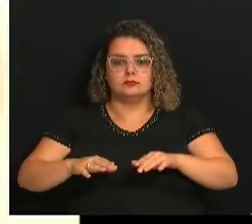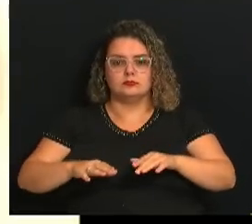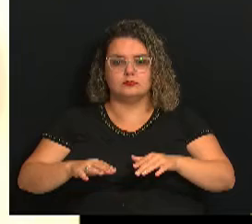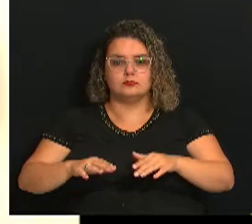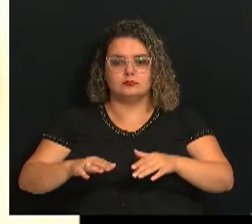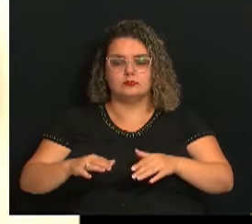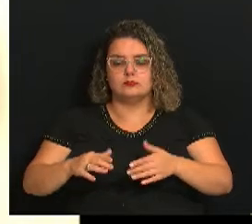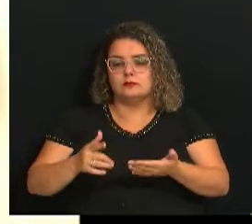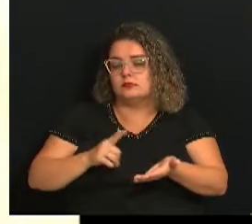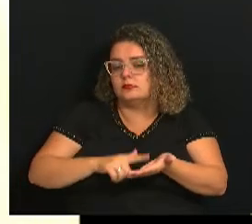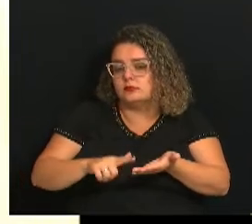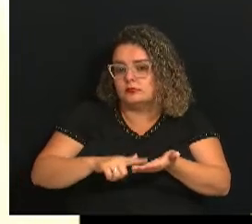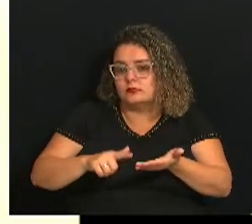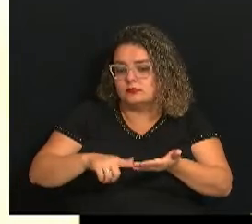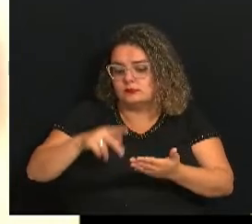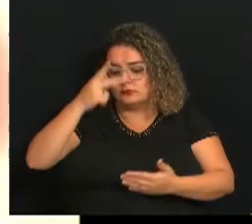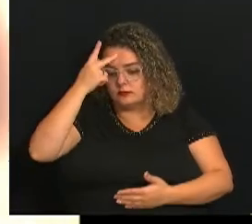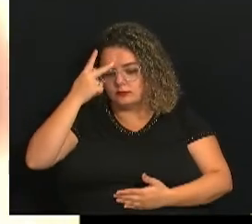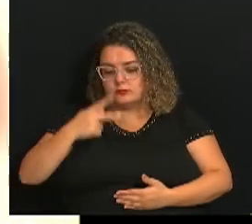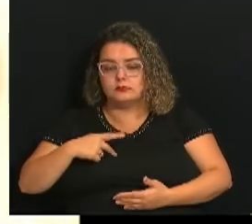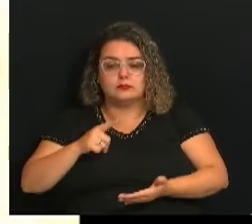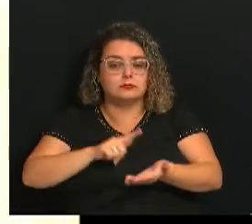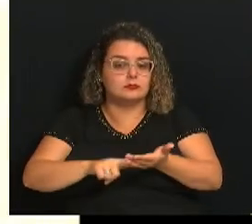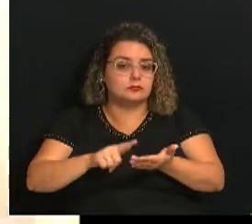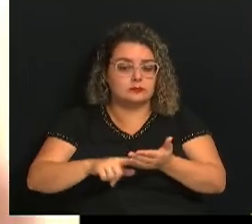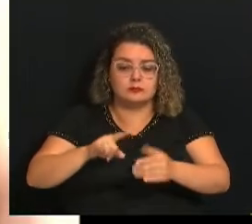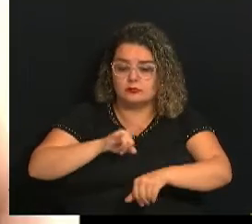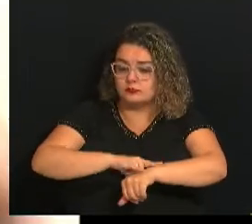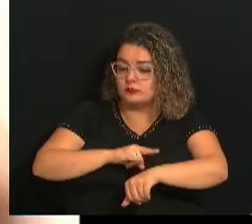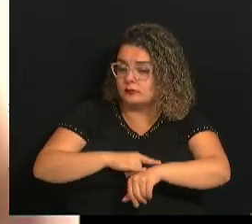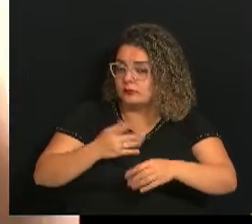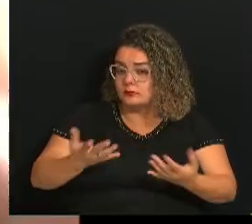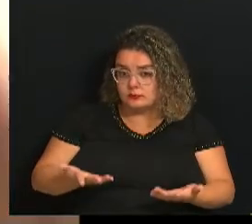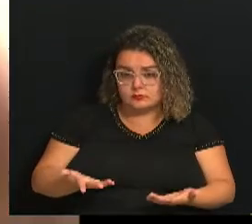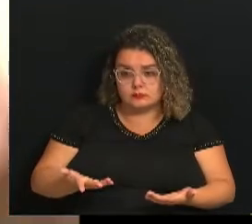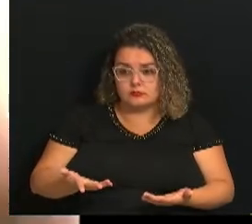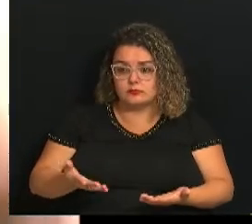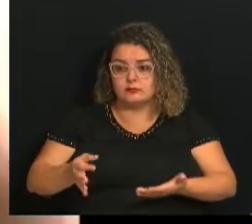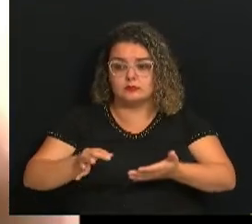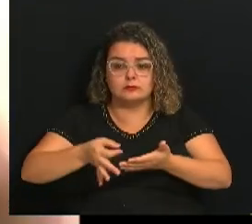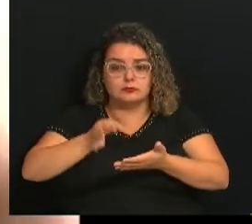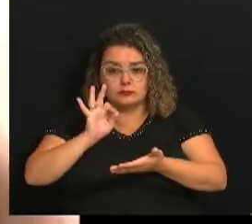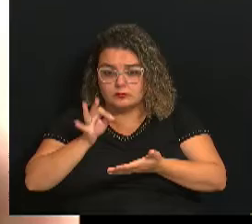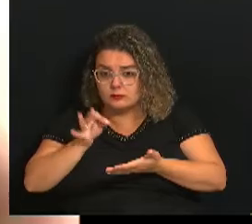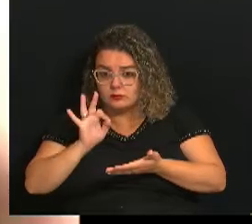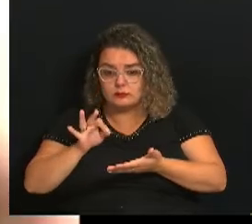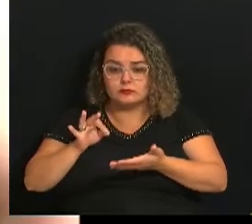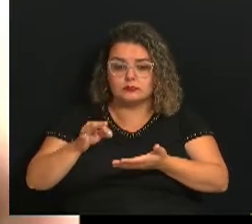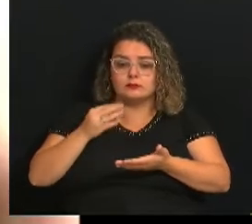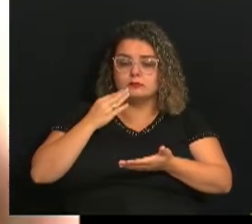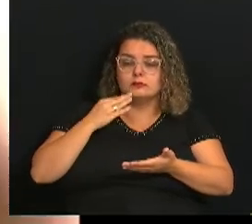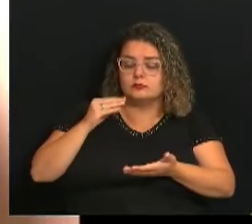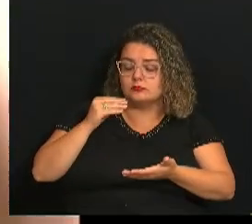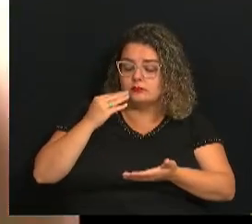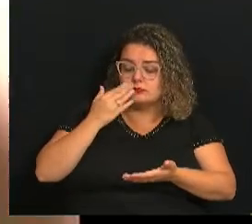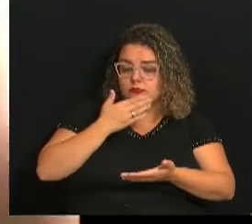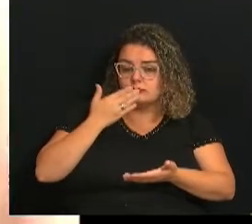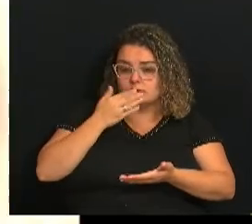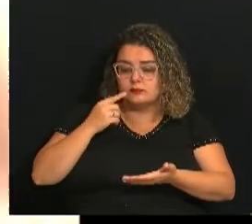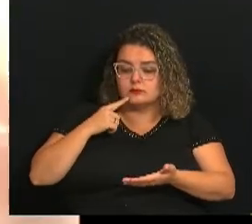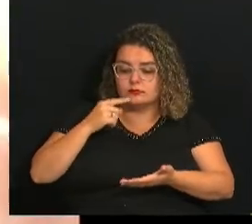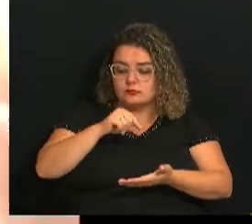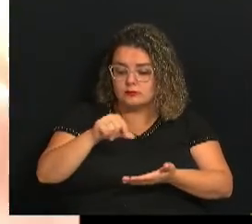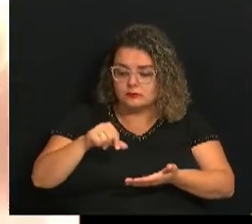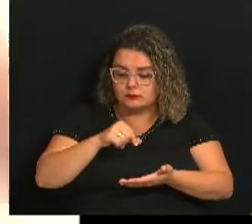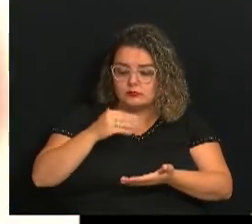pessoal, higiene dos banheiros, sem falar no café e no açúcar, que é também o direito